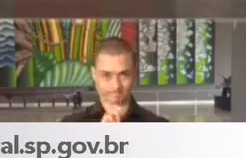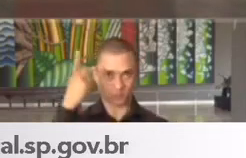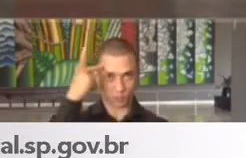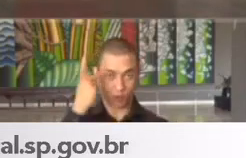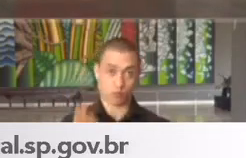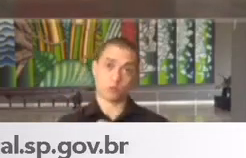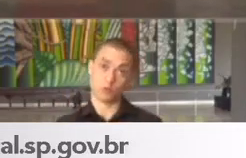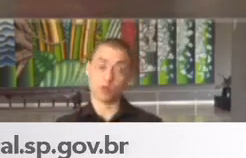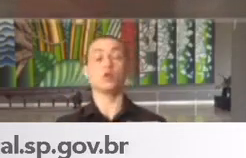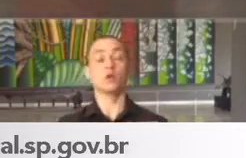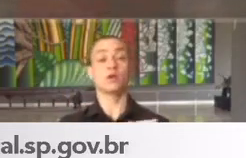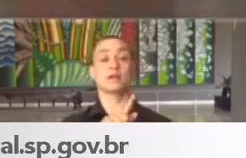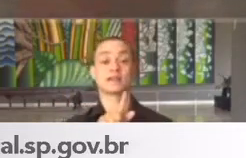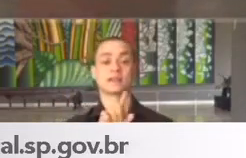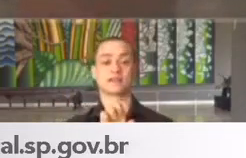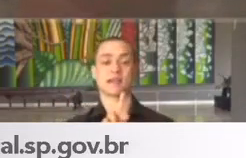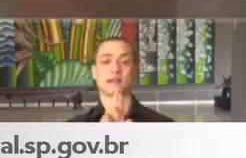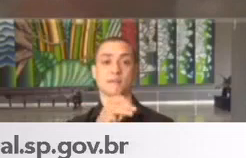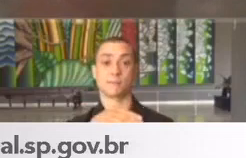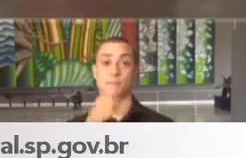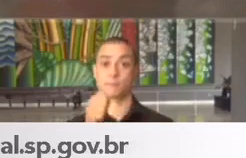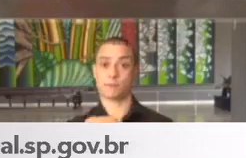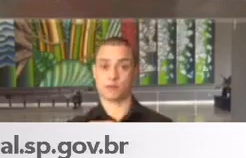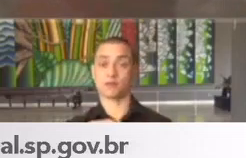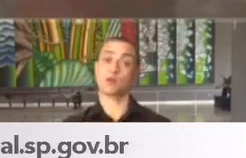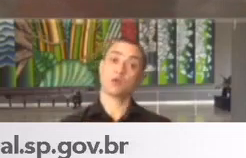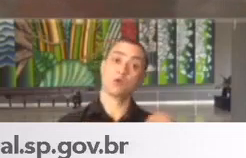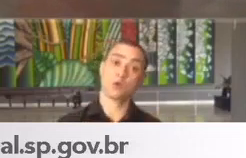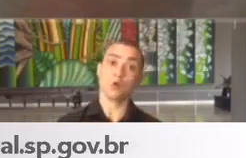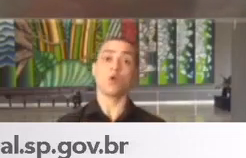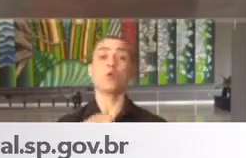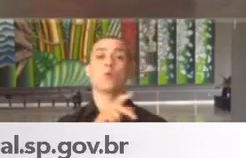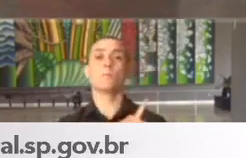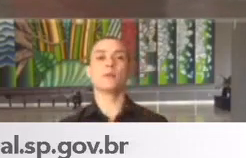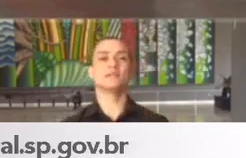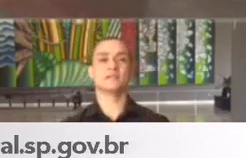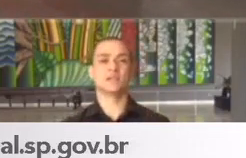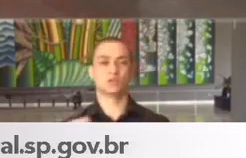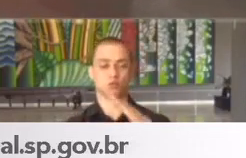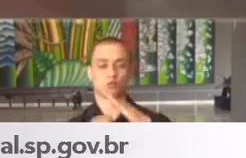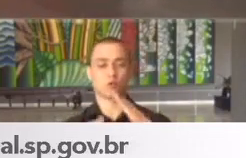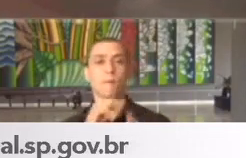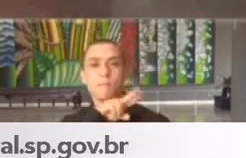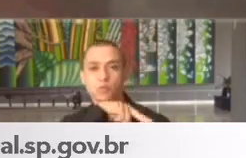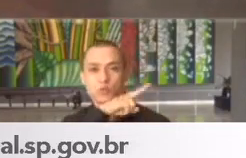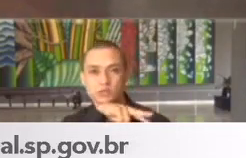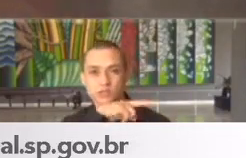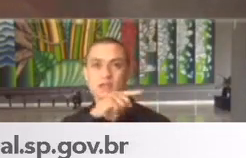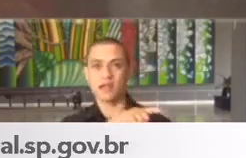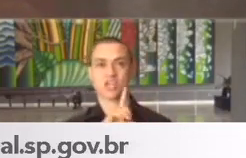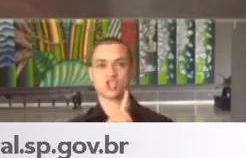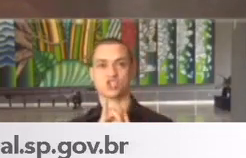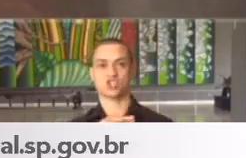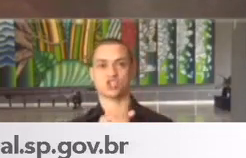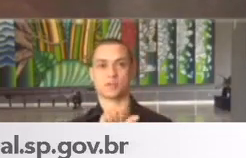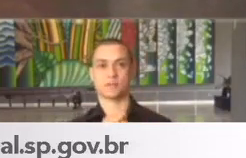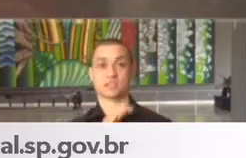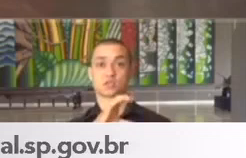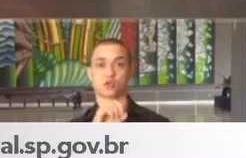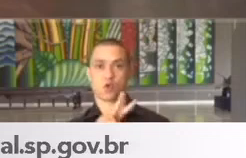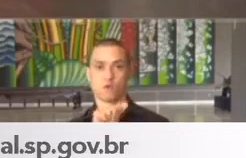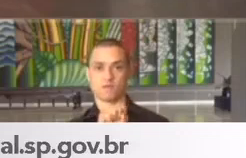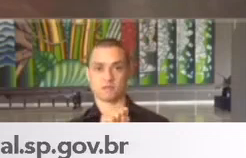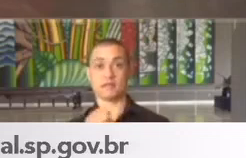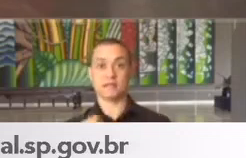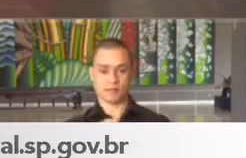Paulo, Dr. Zé Henrique Guerra, presidente do Instituto Butantan, Dimas Covas, também aqui ao nosso lado, não